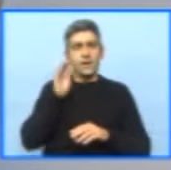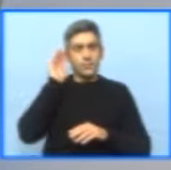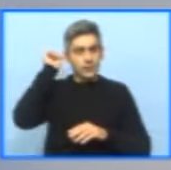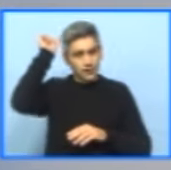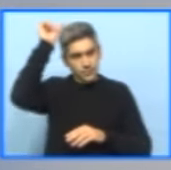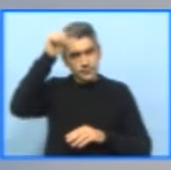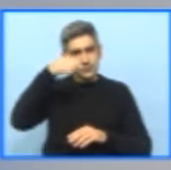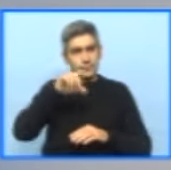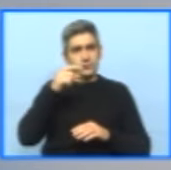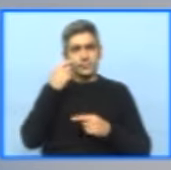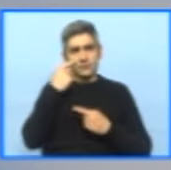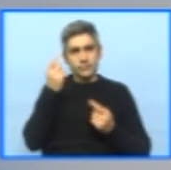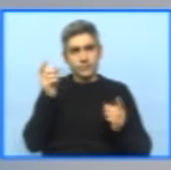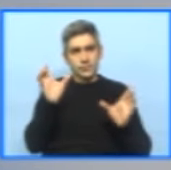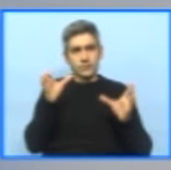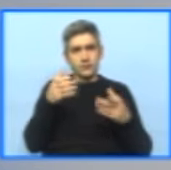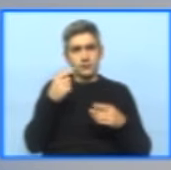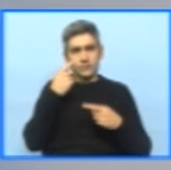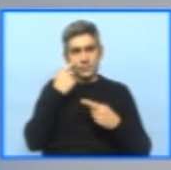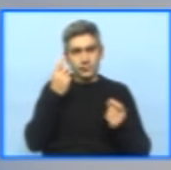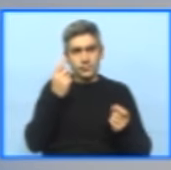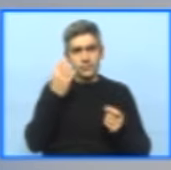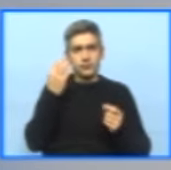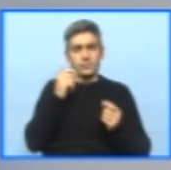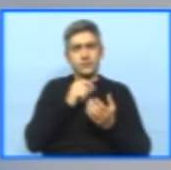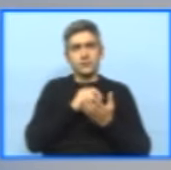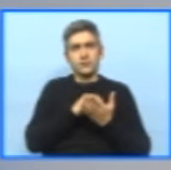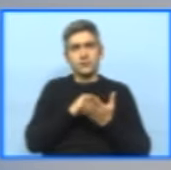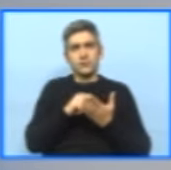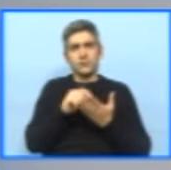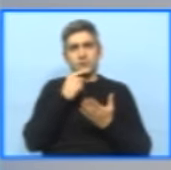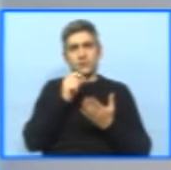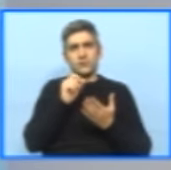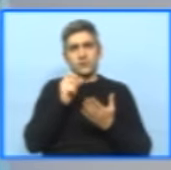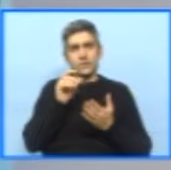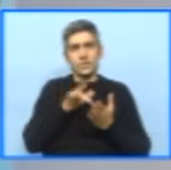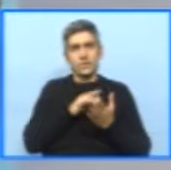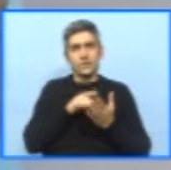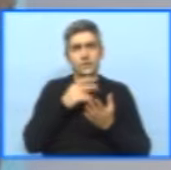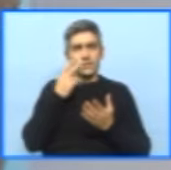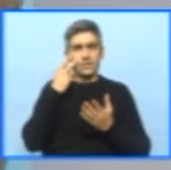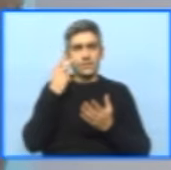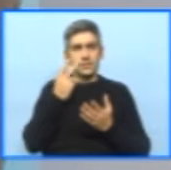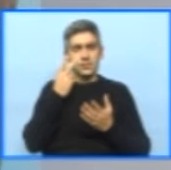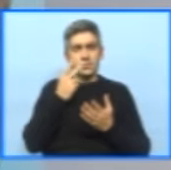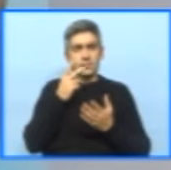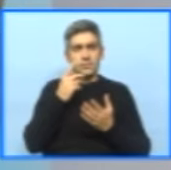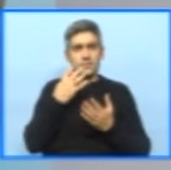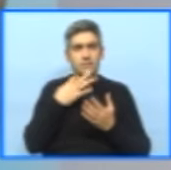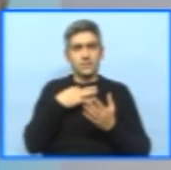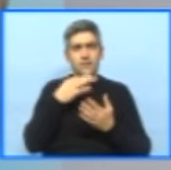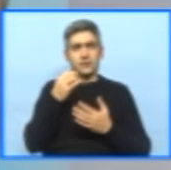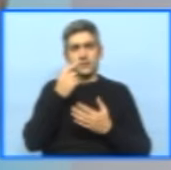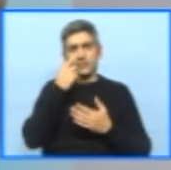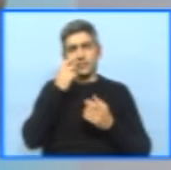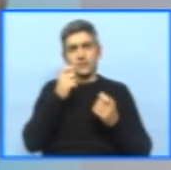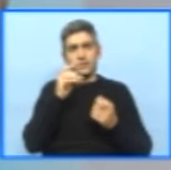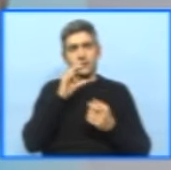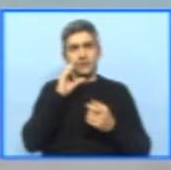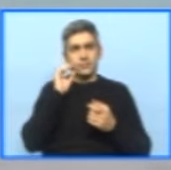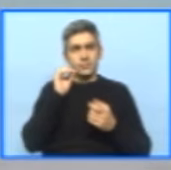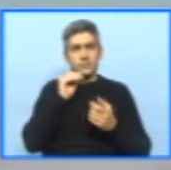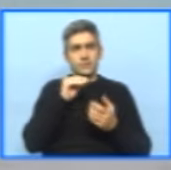foram apresentados à comunidade, que inscreveram o seu nome no livro da vida, que são os eleitos. Agora, pessoas adultas que